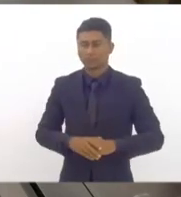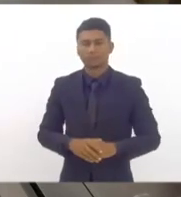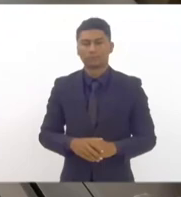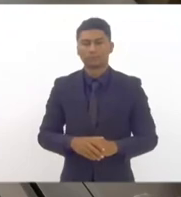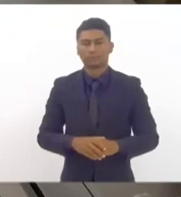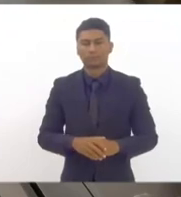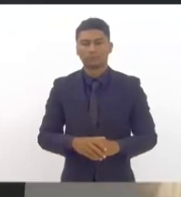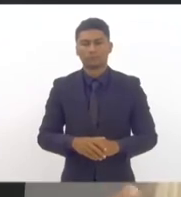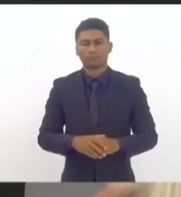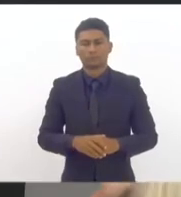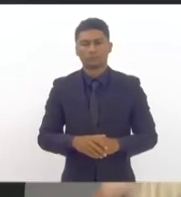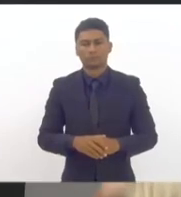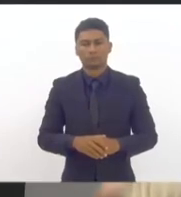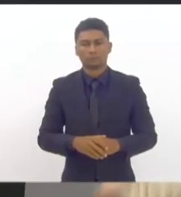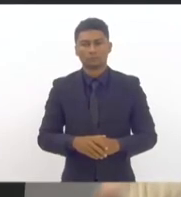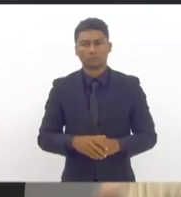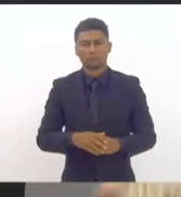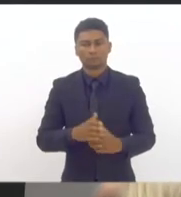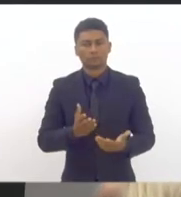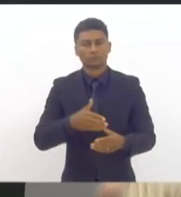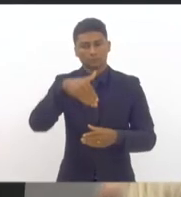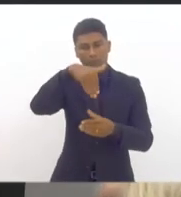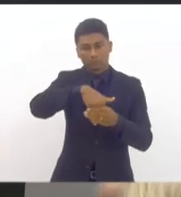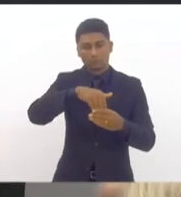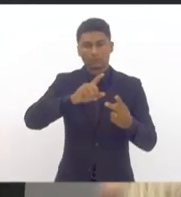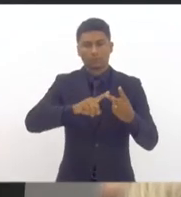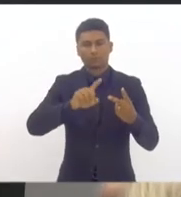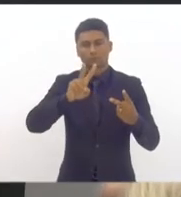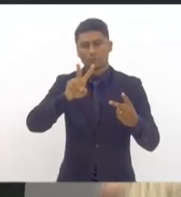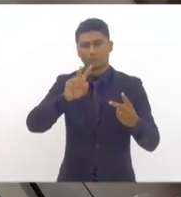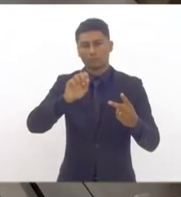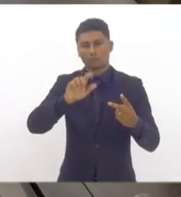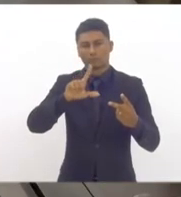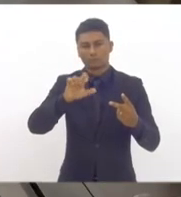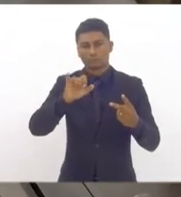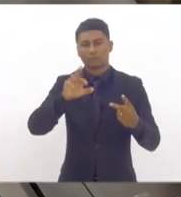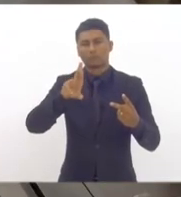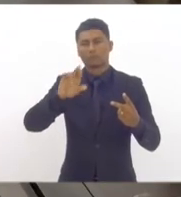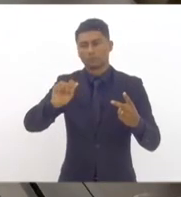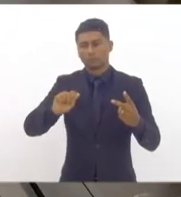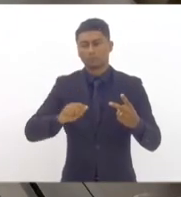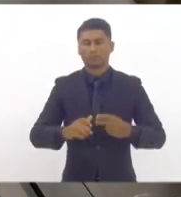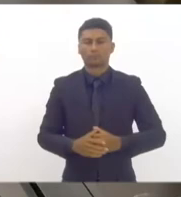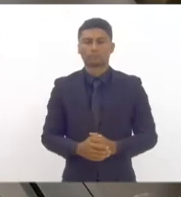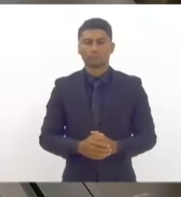Grupo Tortura Nunca Mais do Rio de Janeiro vota na Valéria Pedro.